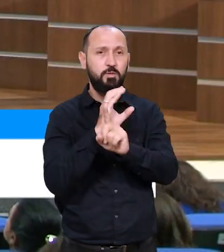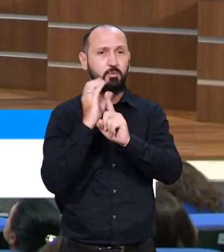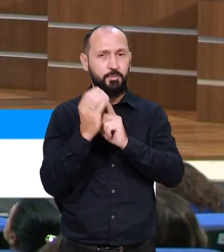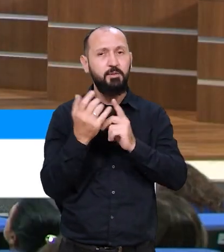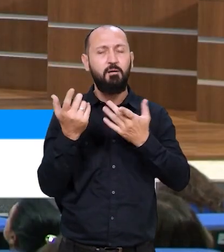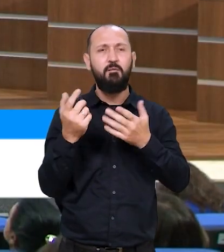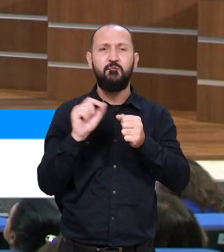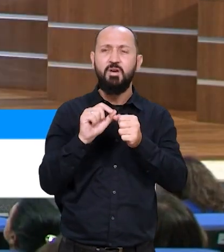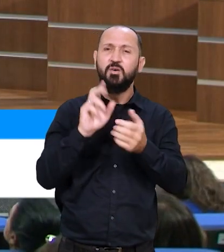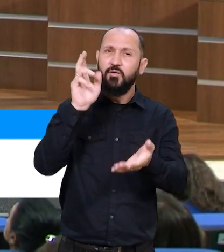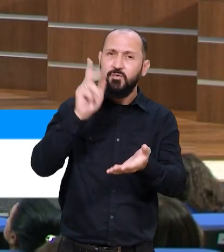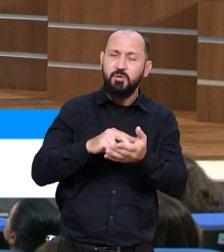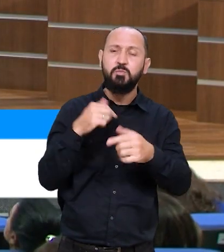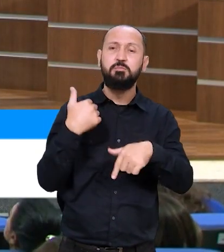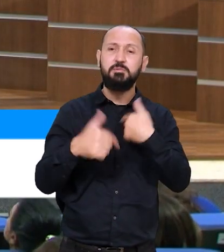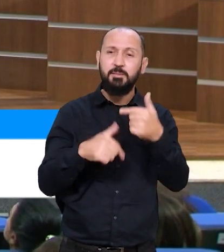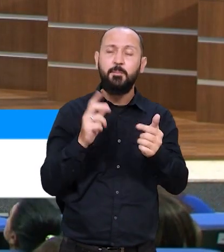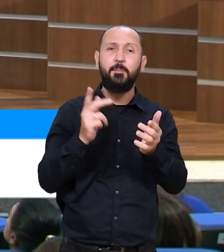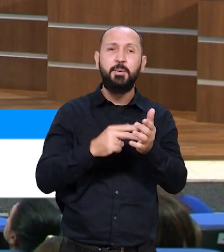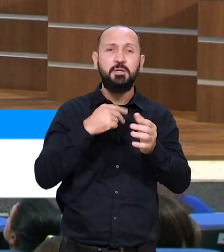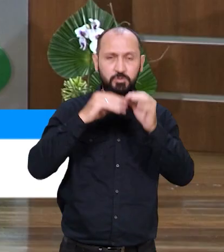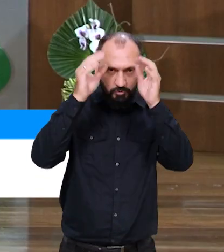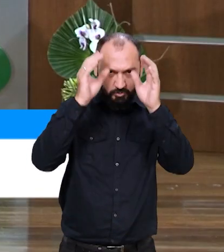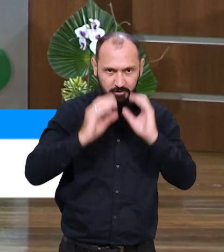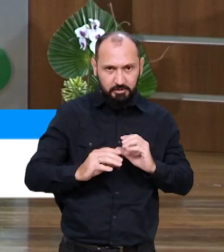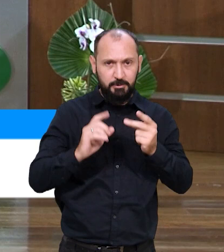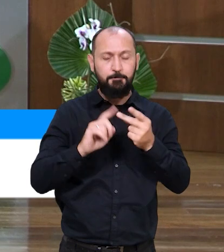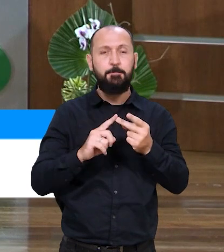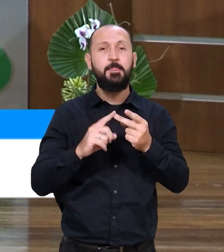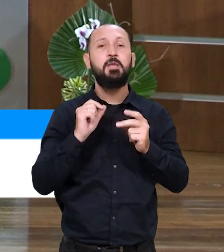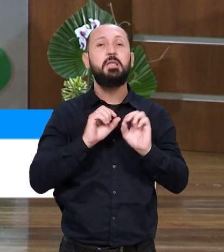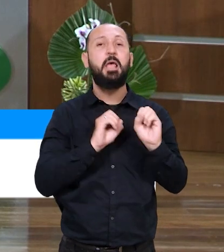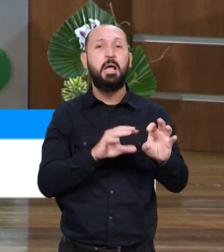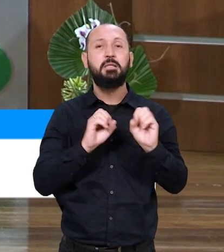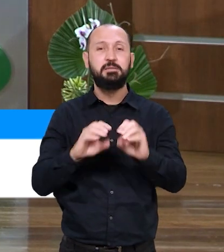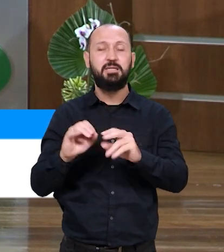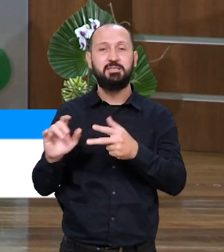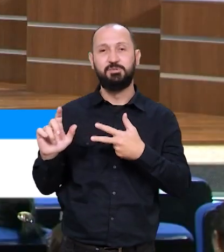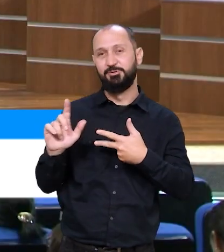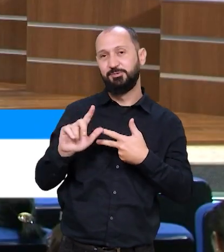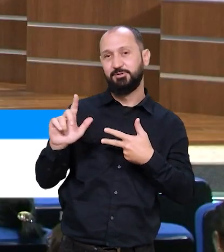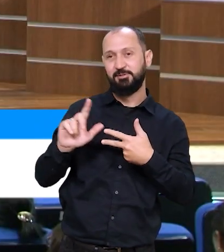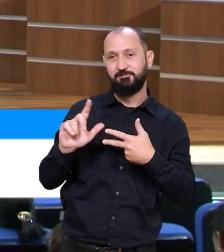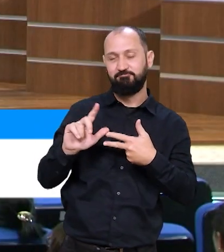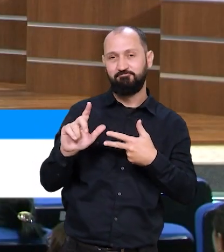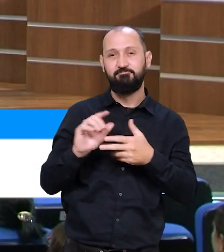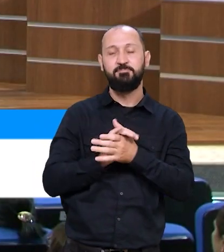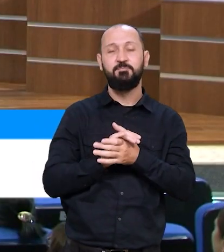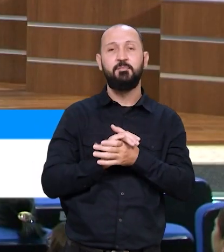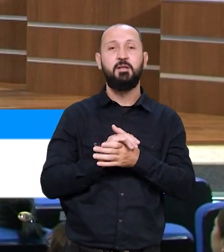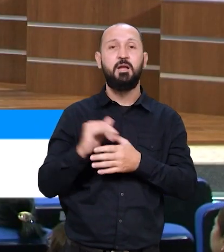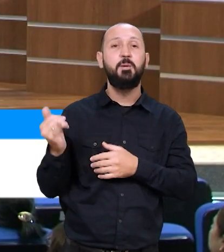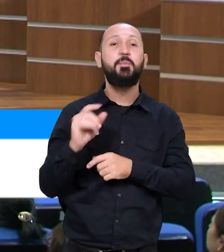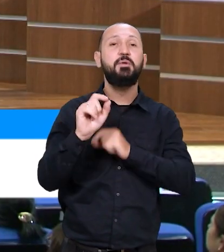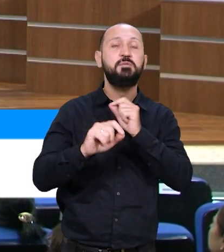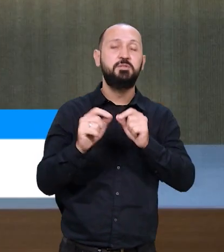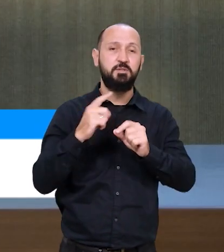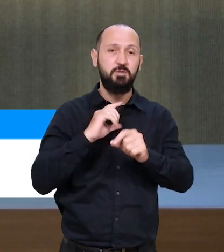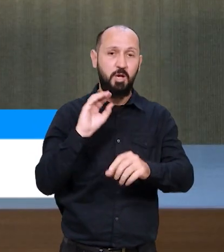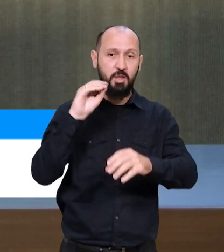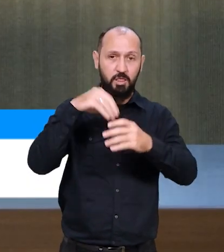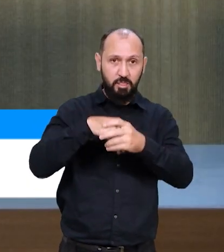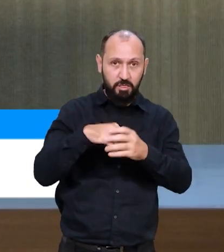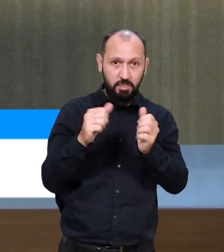na interação com a comunidade, sabe? Fazendo realmente um trabalho de cidadania e da educação